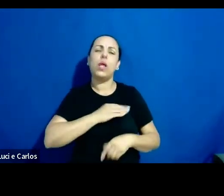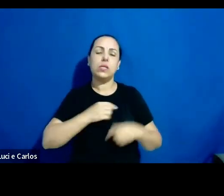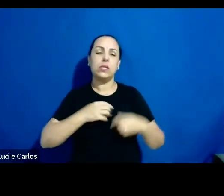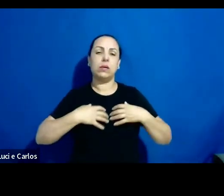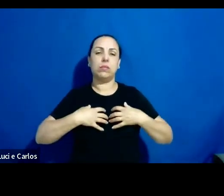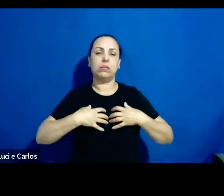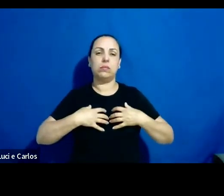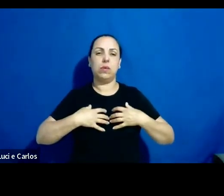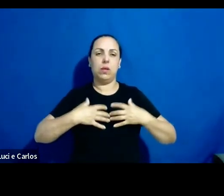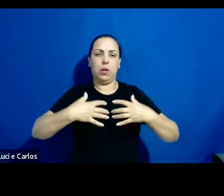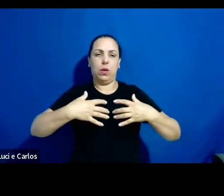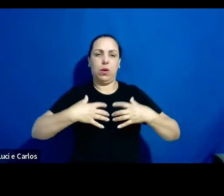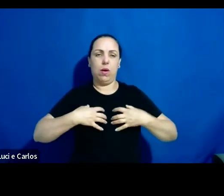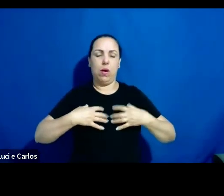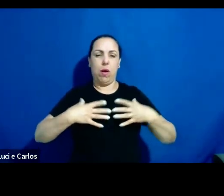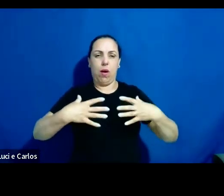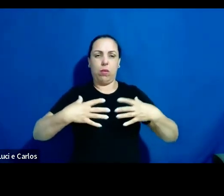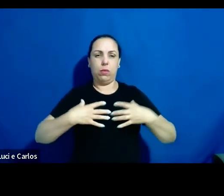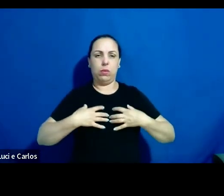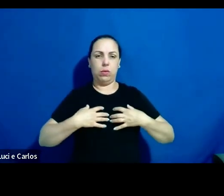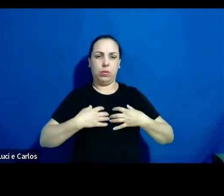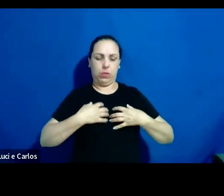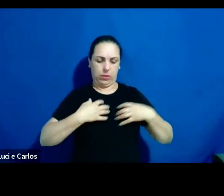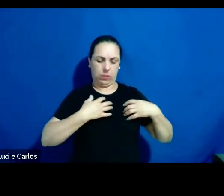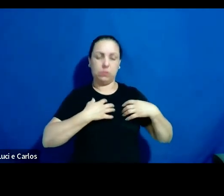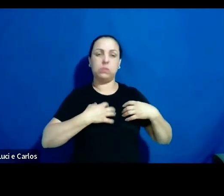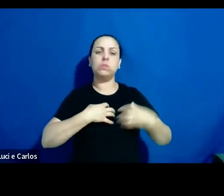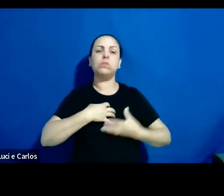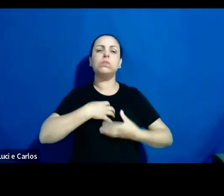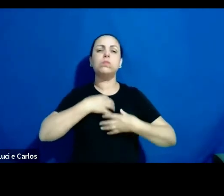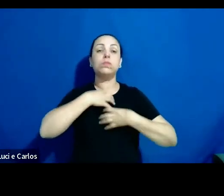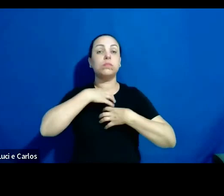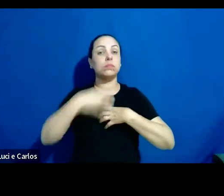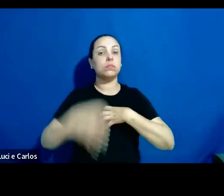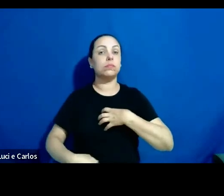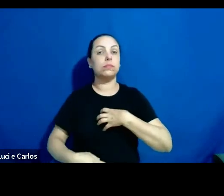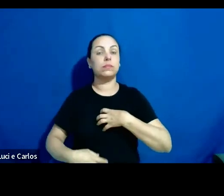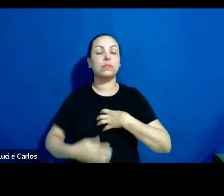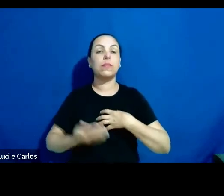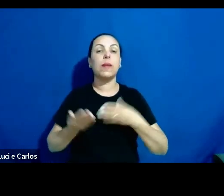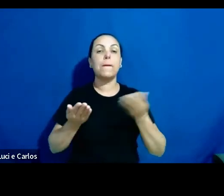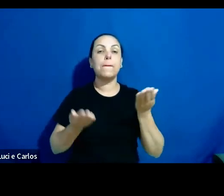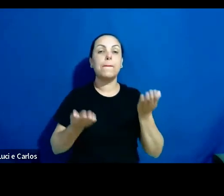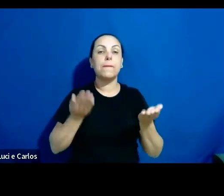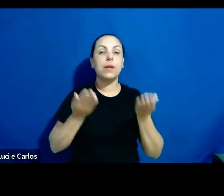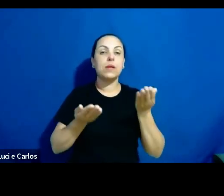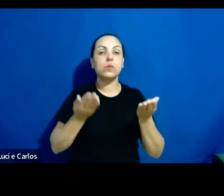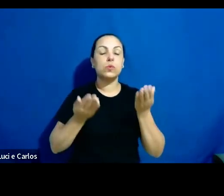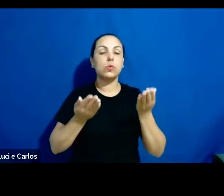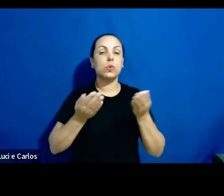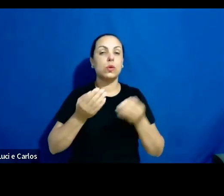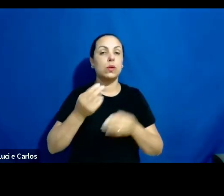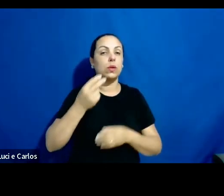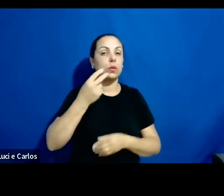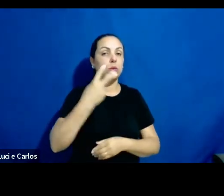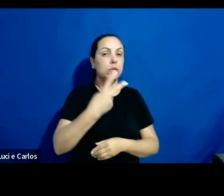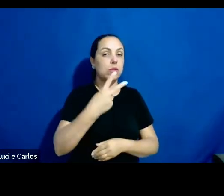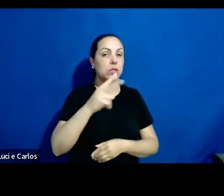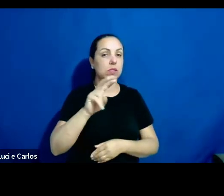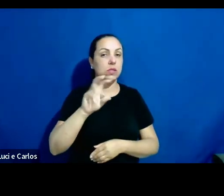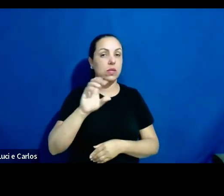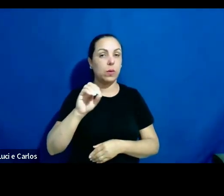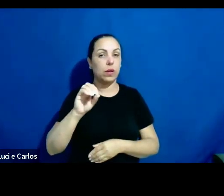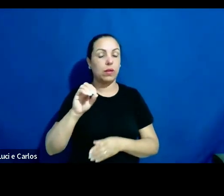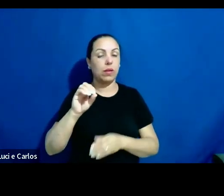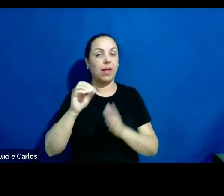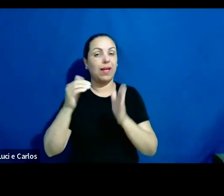dois pulmões. Qual é o peso dele? No adulto, ele tem um peso de 250 a 300 gramas.